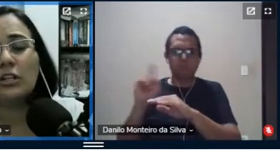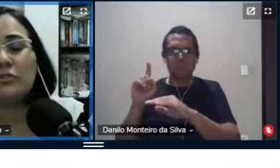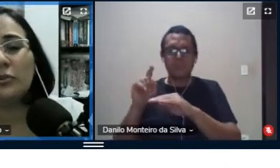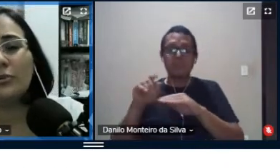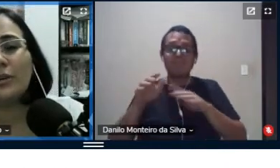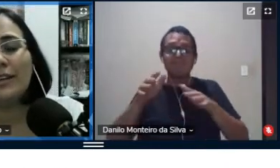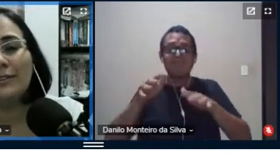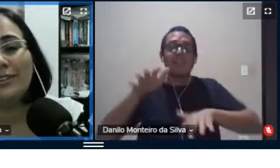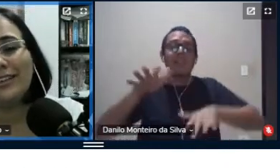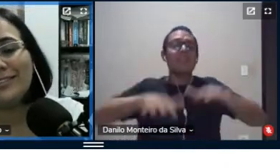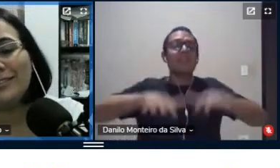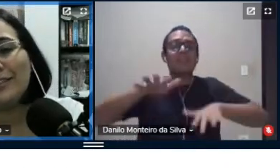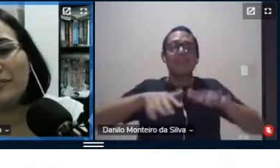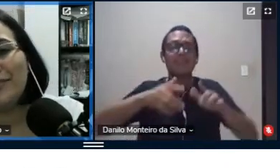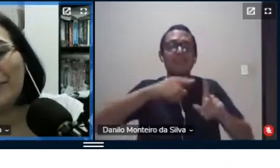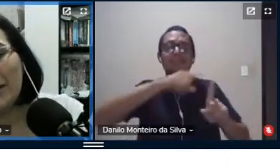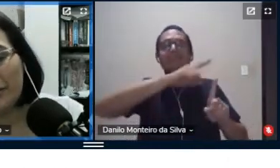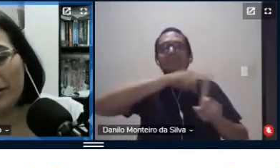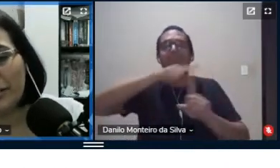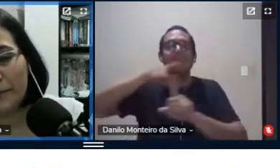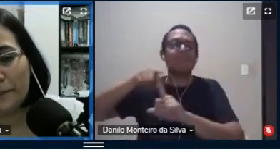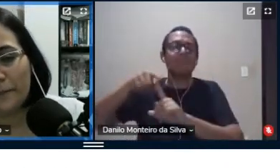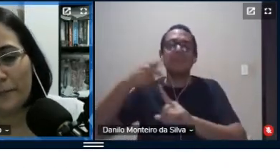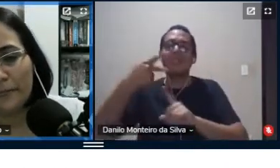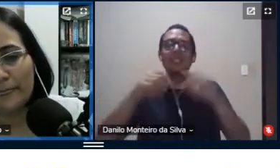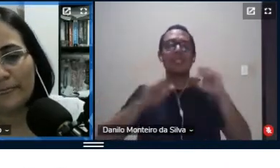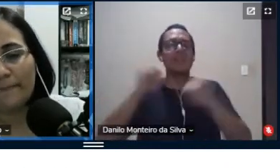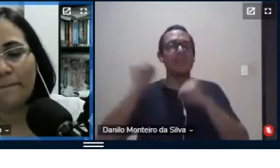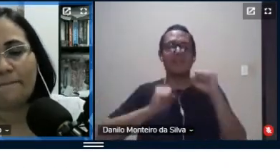requisitos que, igual a gente falou, os requisitos que a fábrica vai ter.